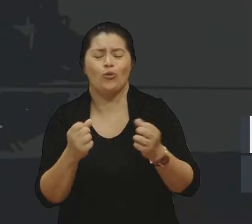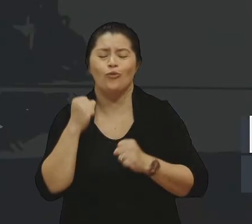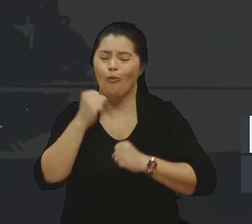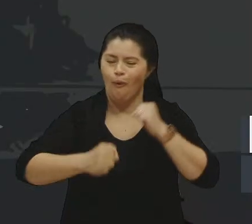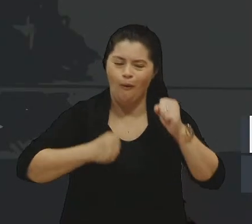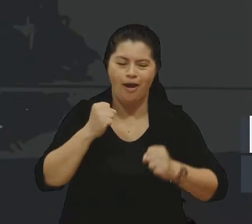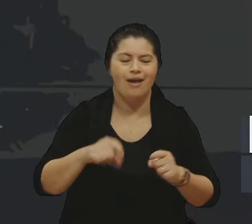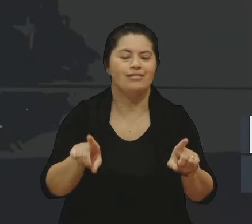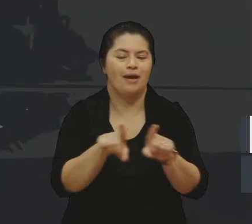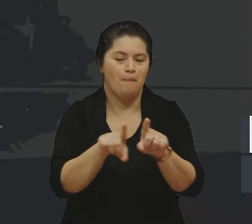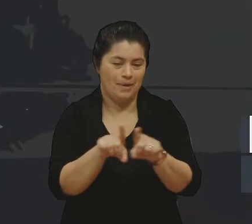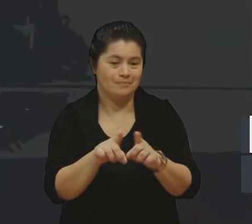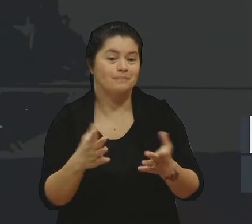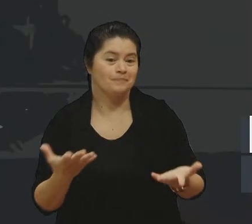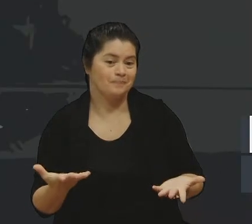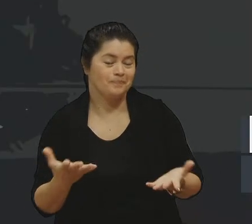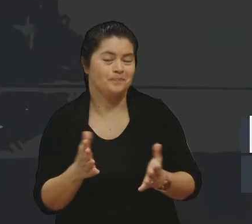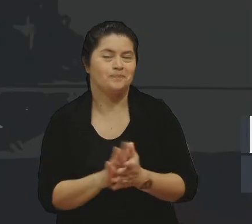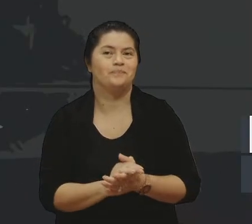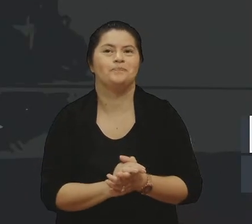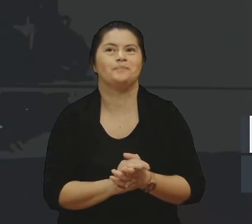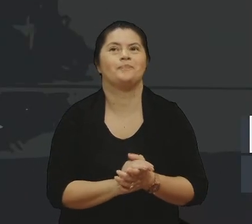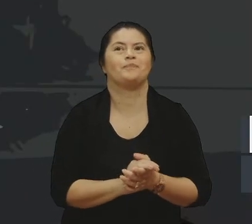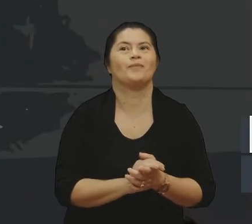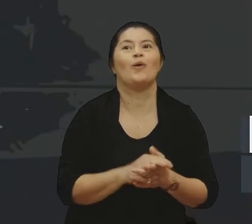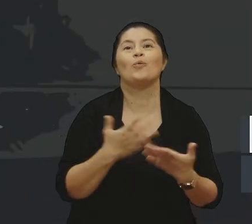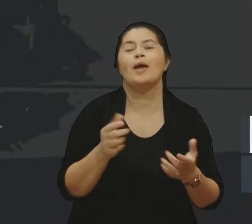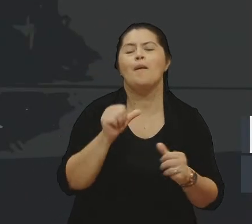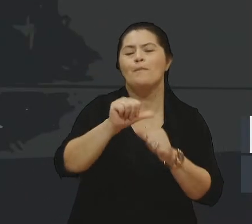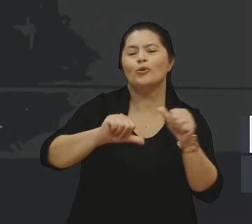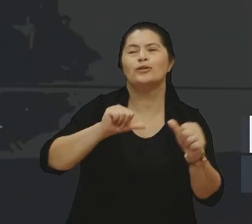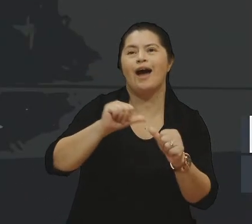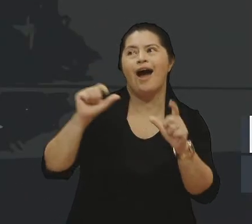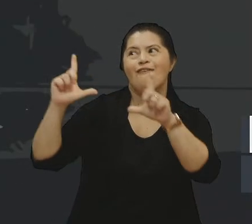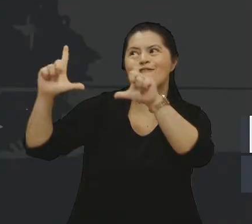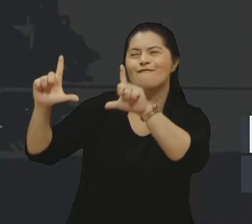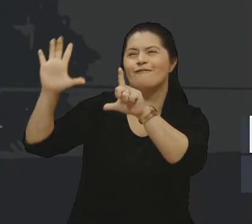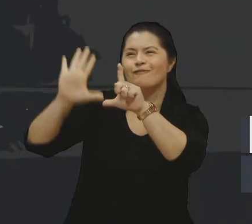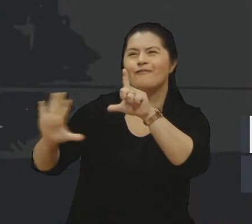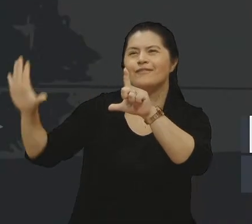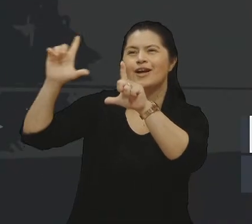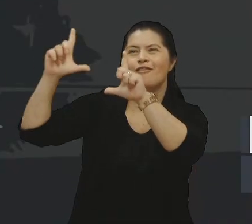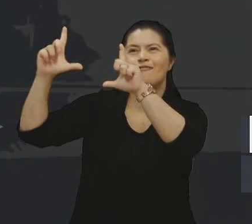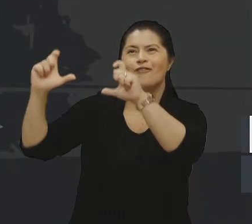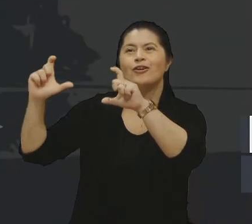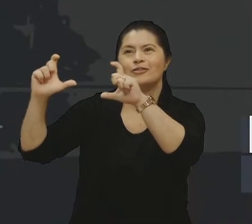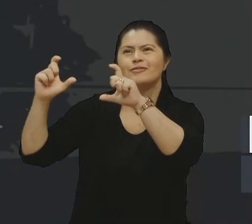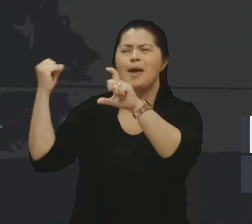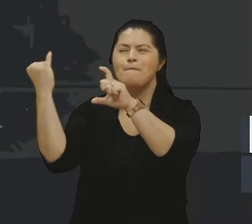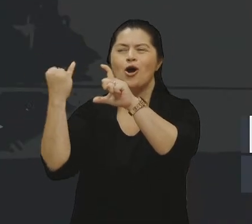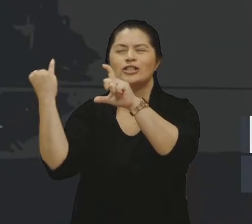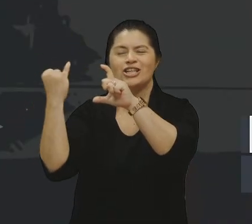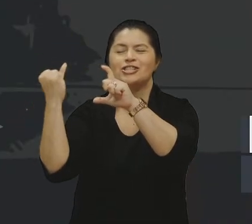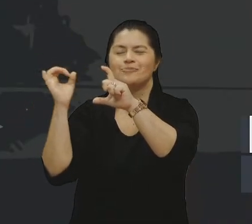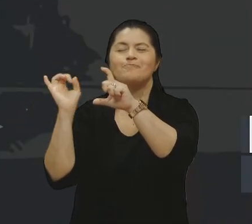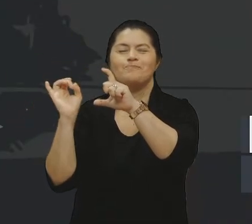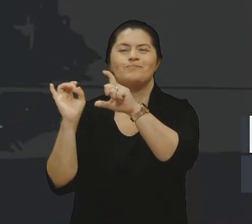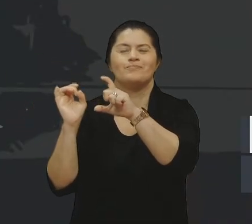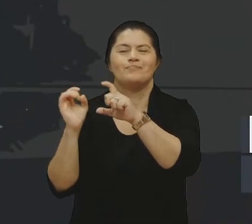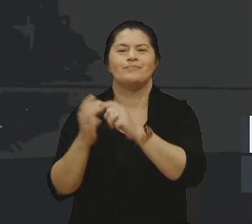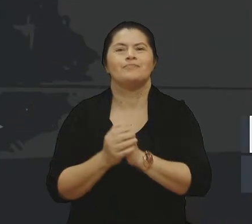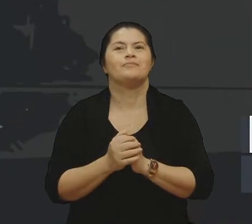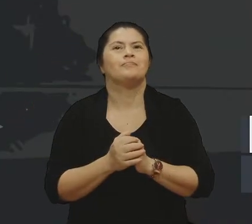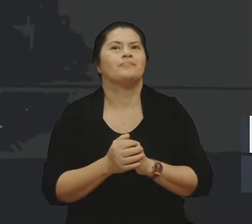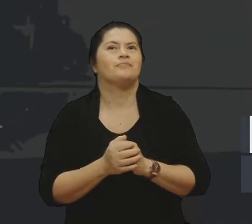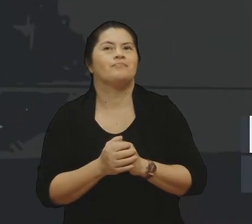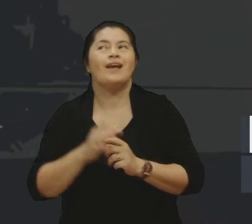Mas eu poderia mudar toda essa apresentação simplesmente por essa foto. Para mim, isso aqui é o que importa, o resto acaba sendo acessório. Né? Acho